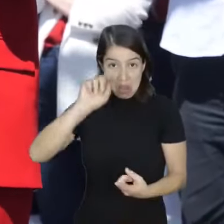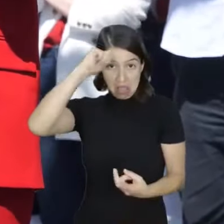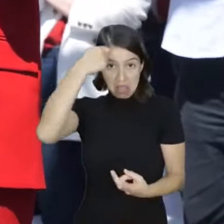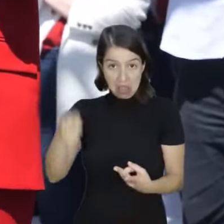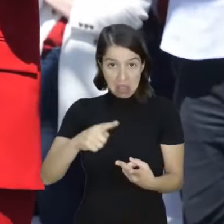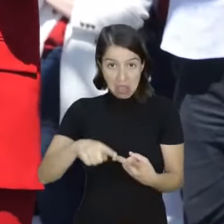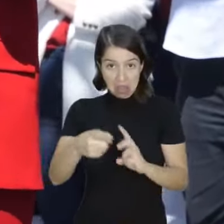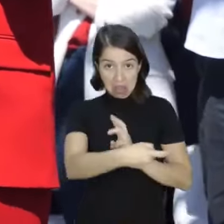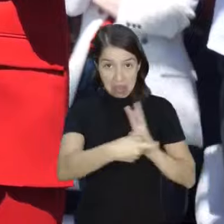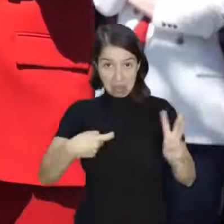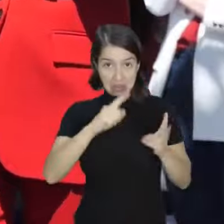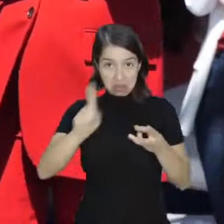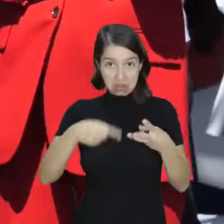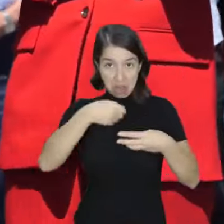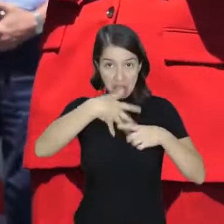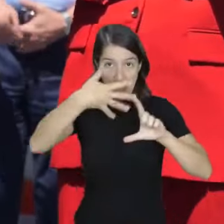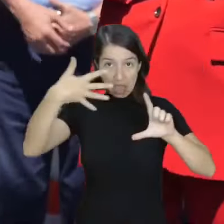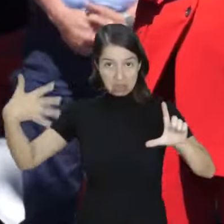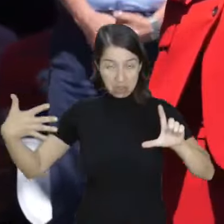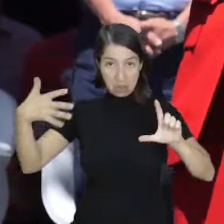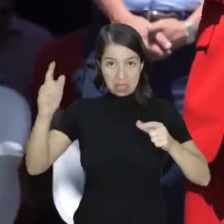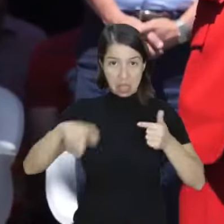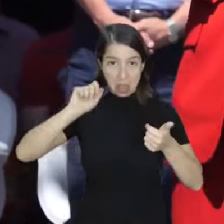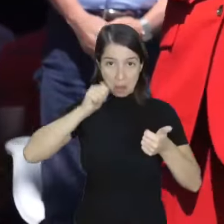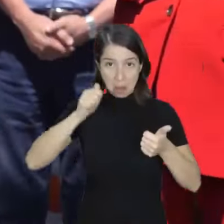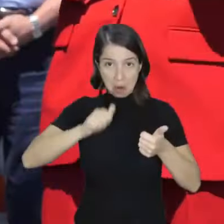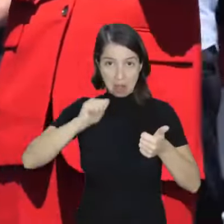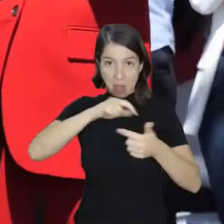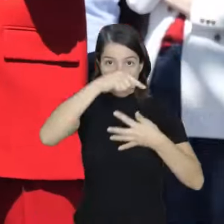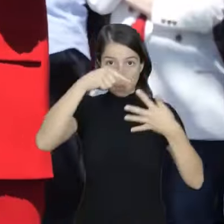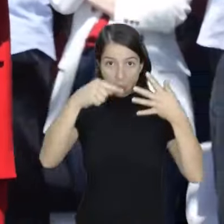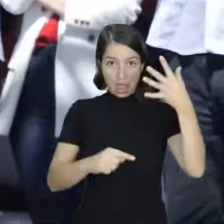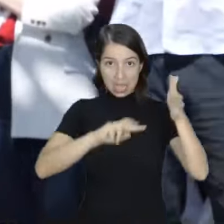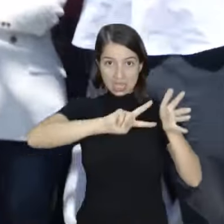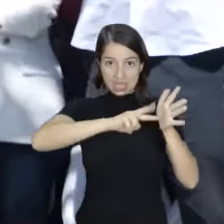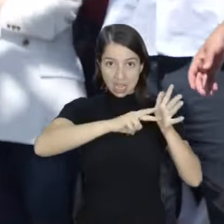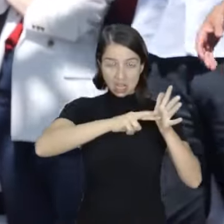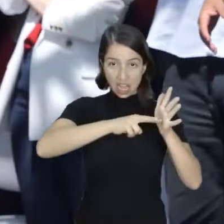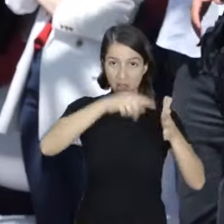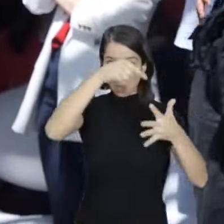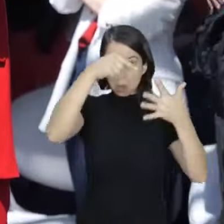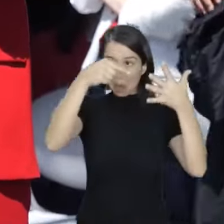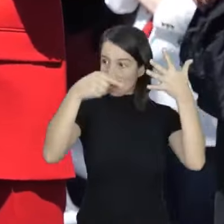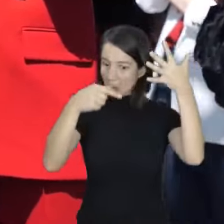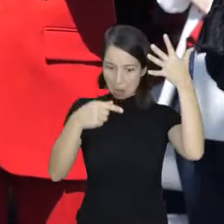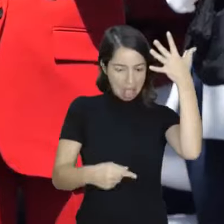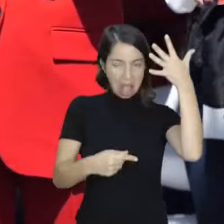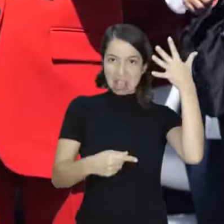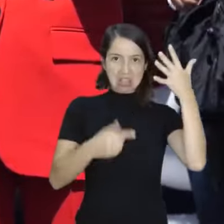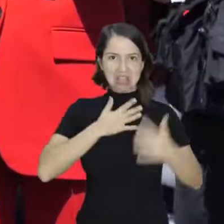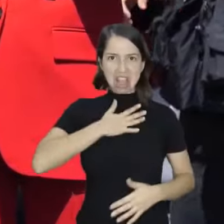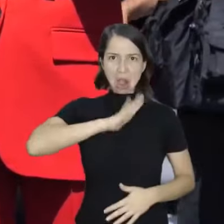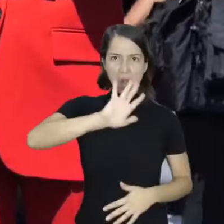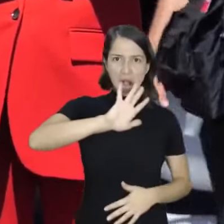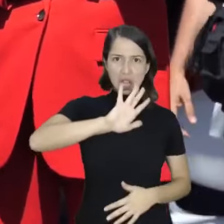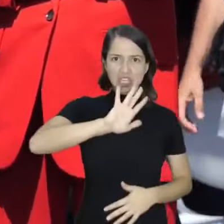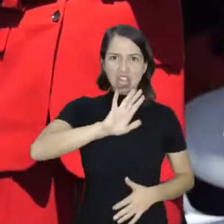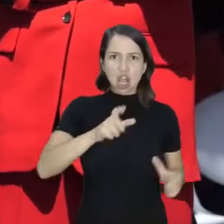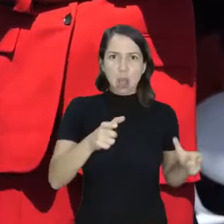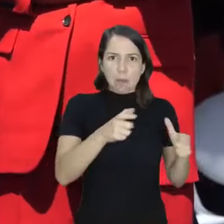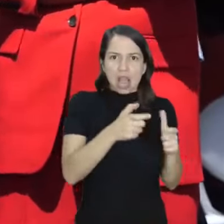não gosta, sabe, de sindicato, que não gosta de pequeno negócio. Então ele não gosta de nada, ele só gosta de